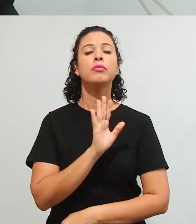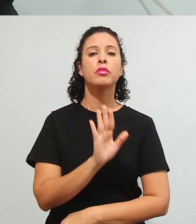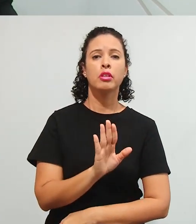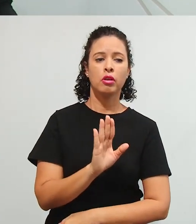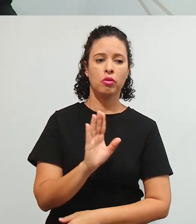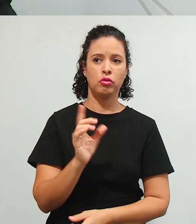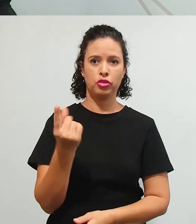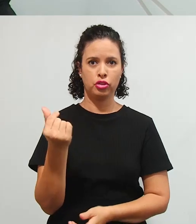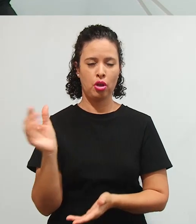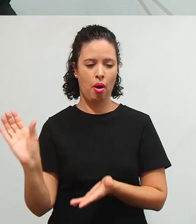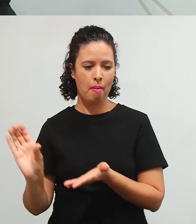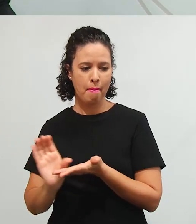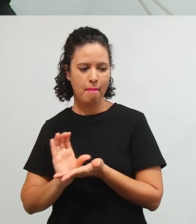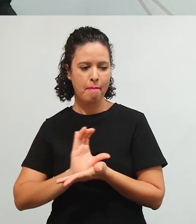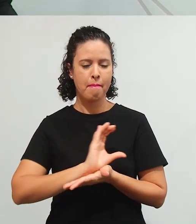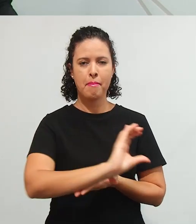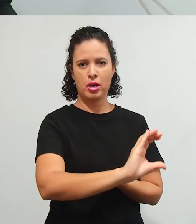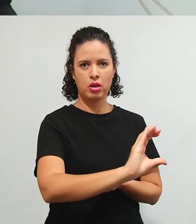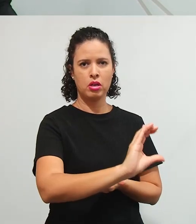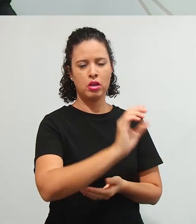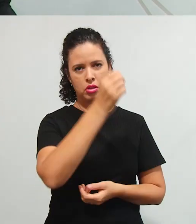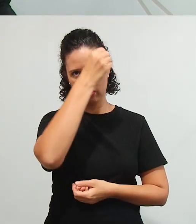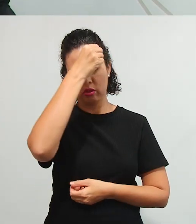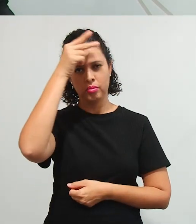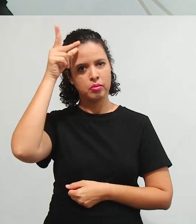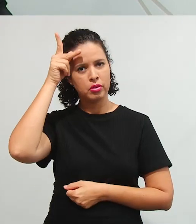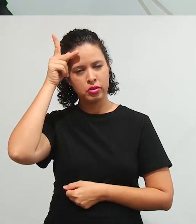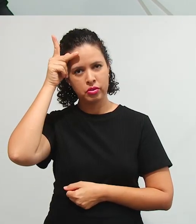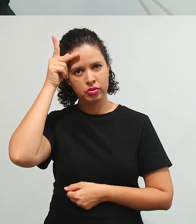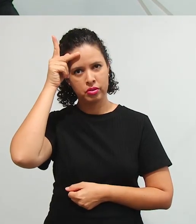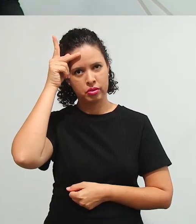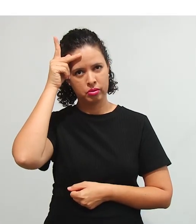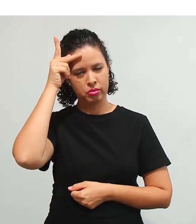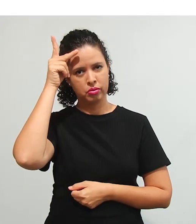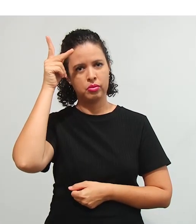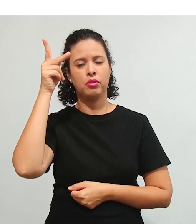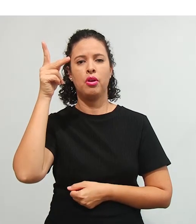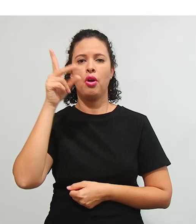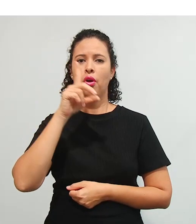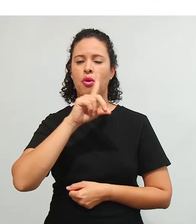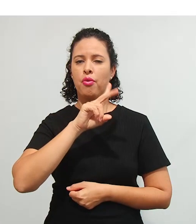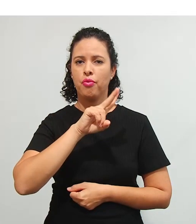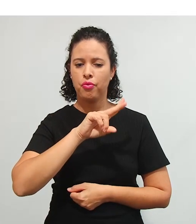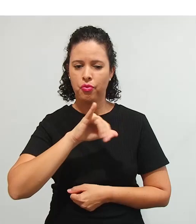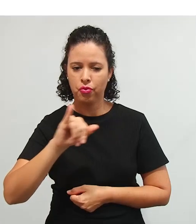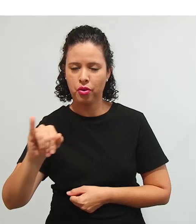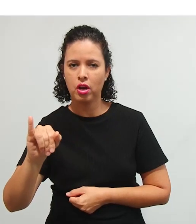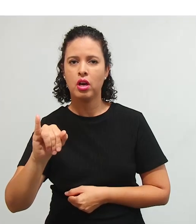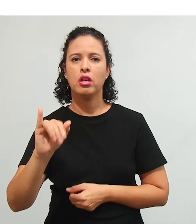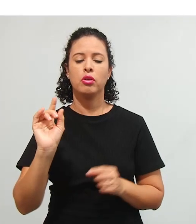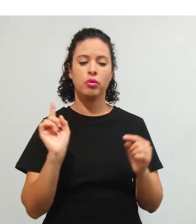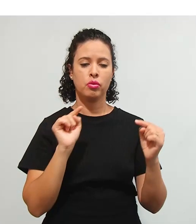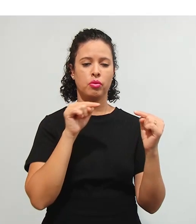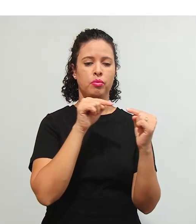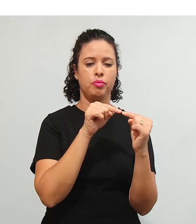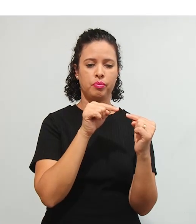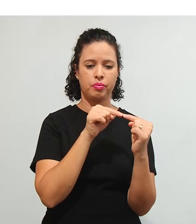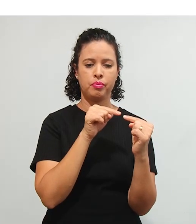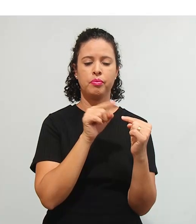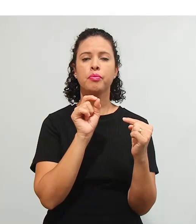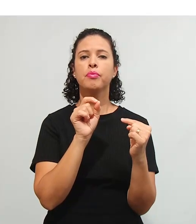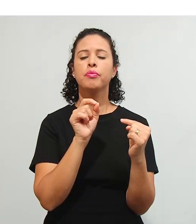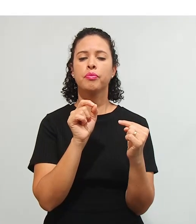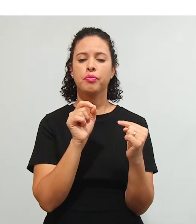quando ela ingressar nos cofres lá da prefeitura, ela vai ser classificada como,